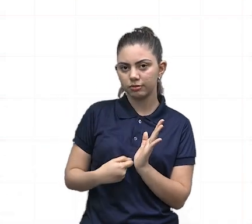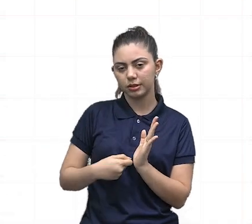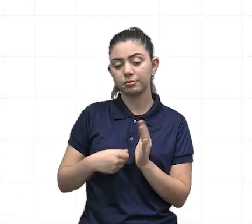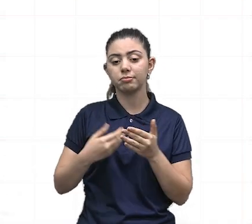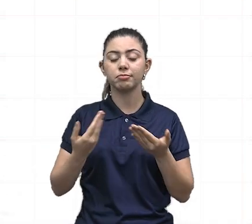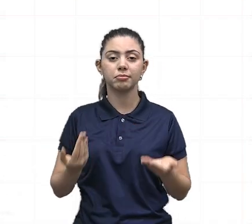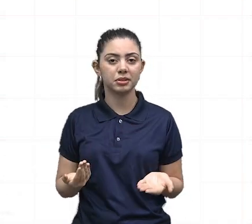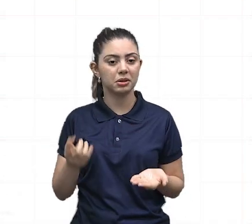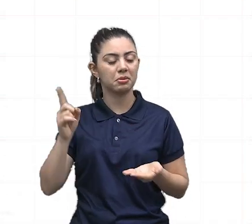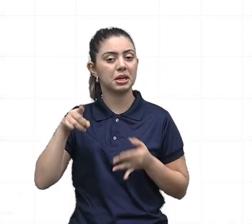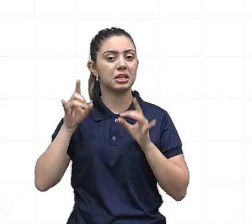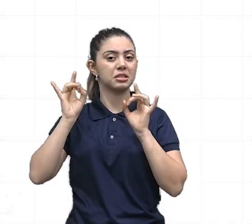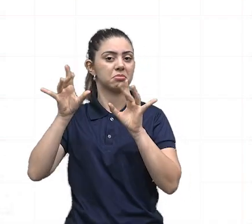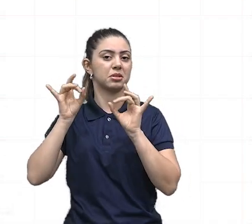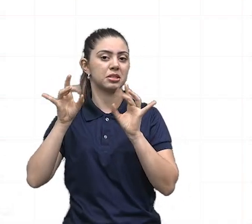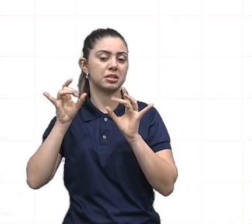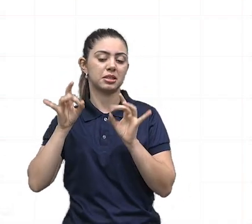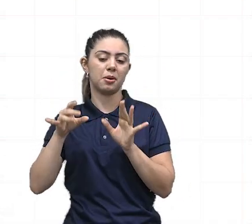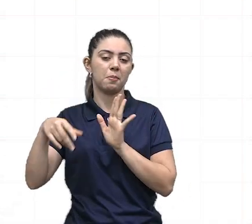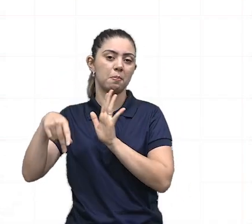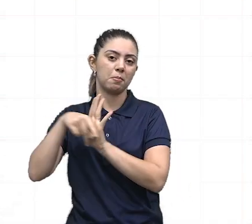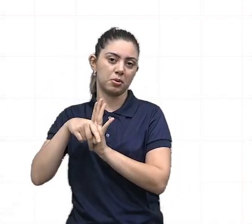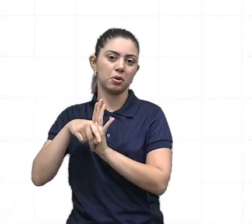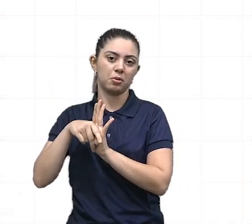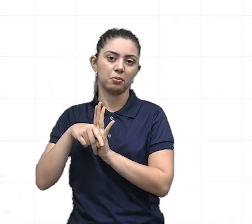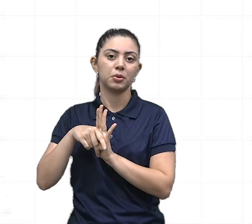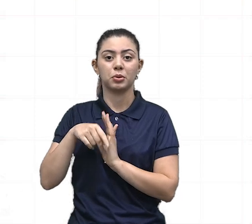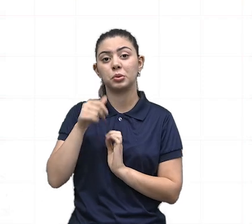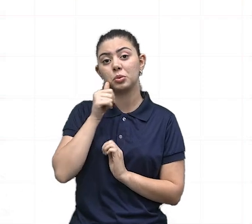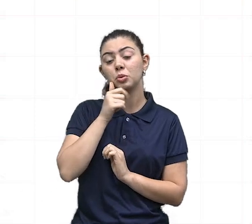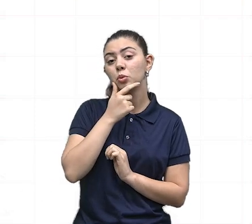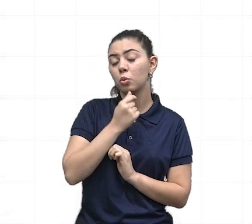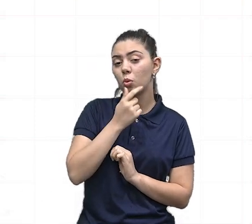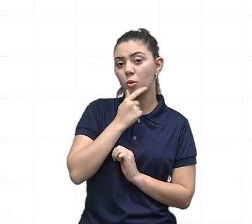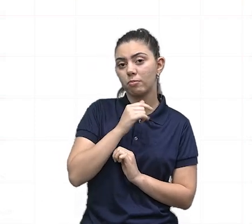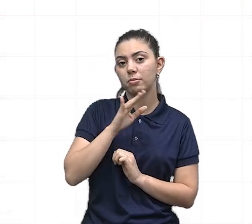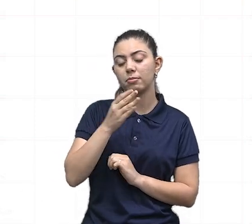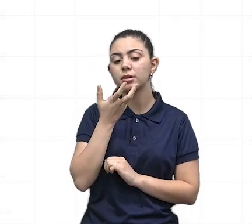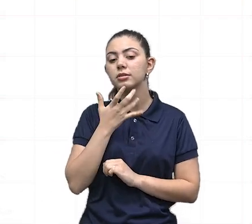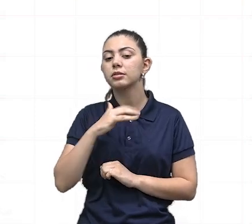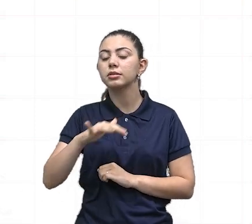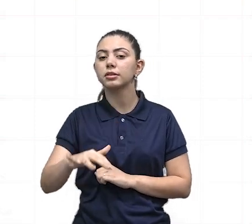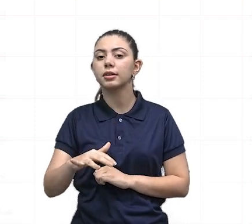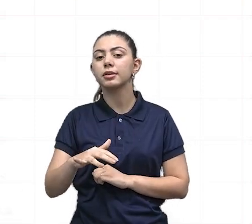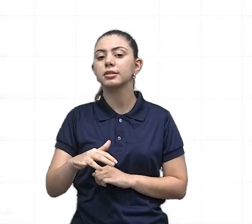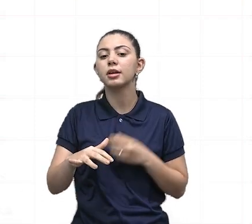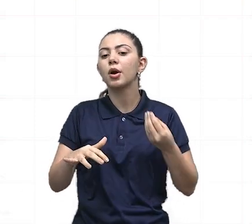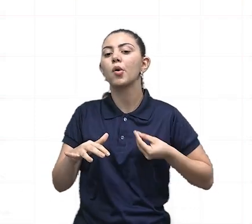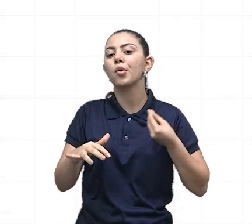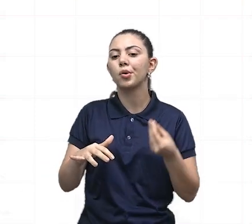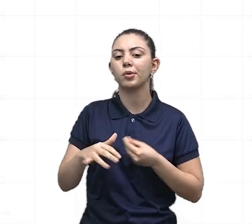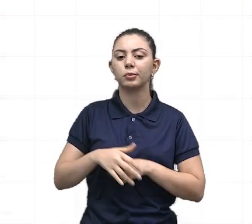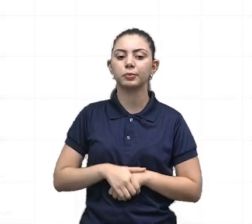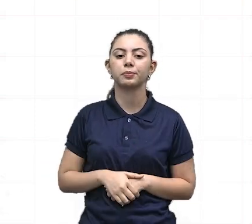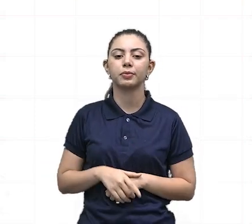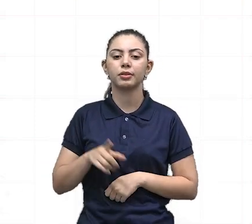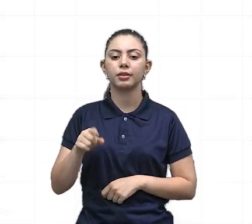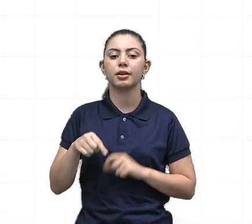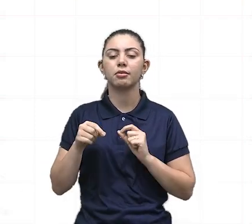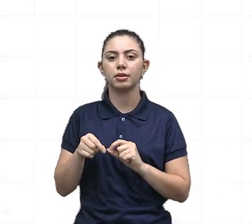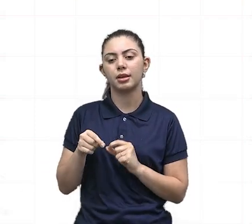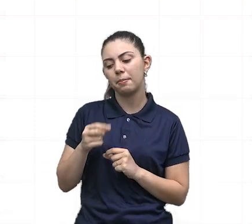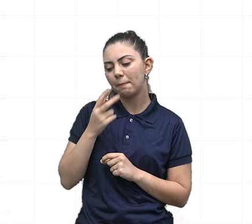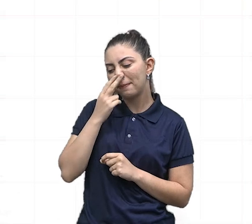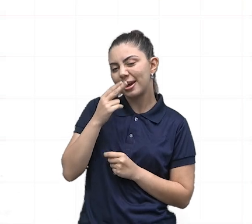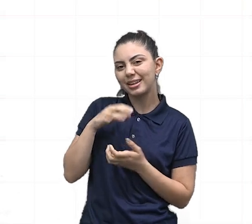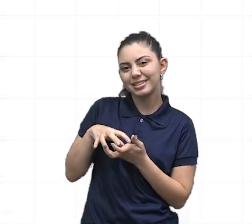um privilégio, então, ligado aos homens. Quanto às crianças, eram retratadas como pequenos adultos,